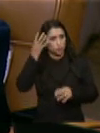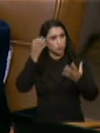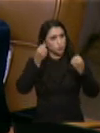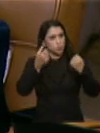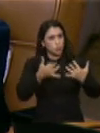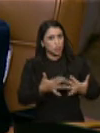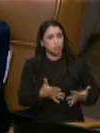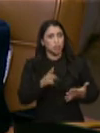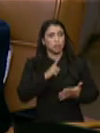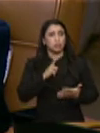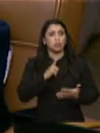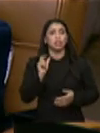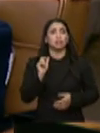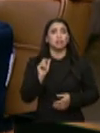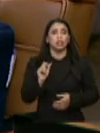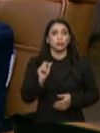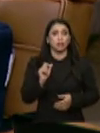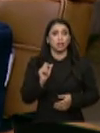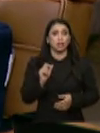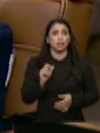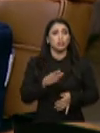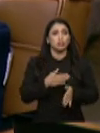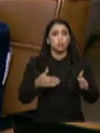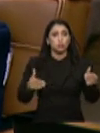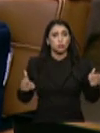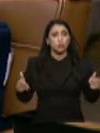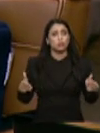sobretudo no RESP,